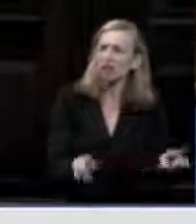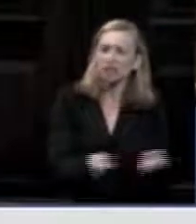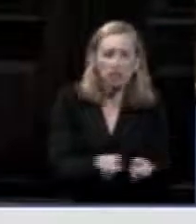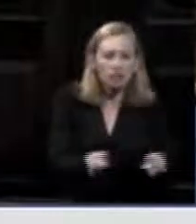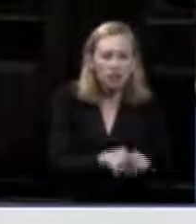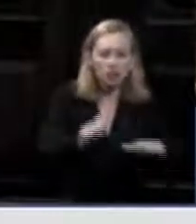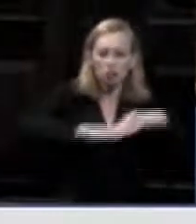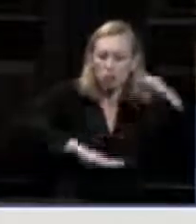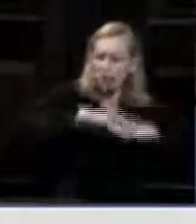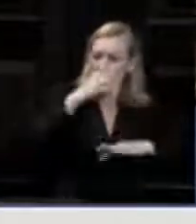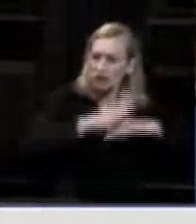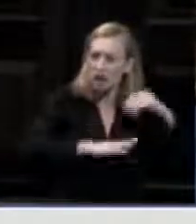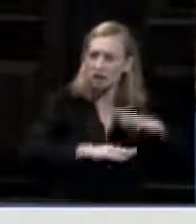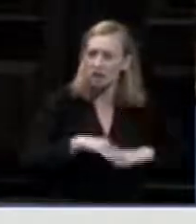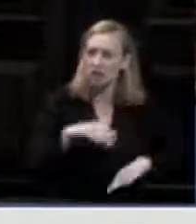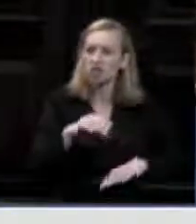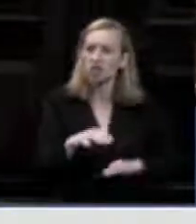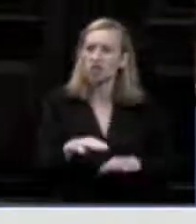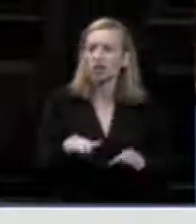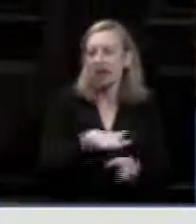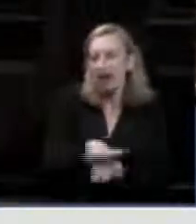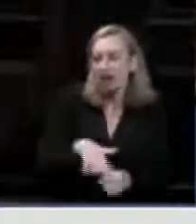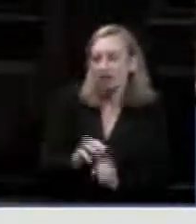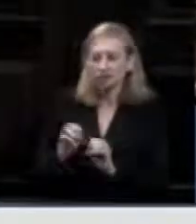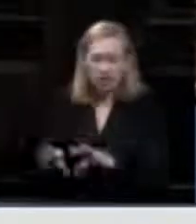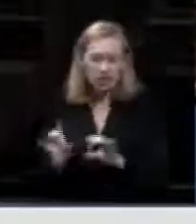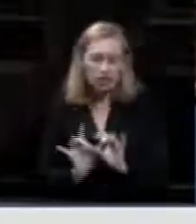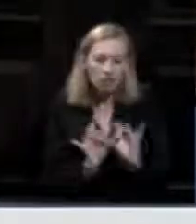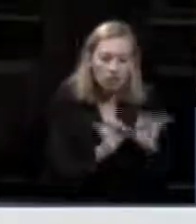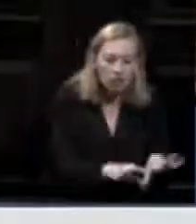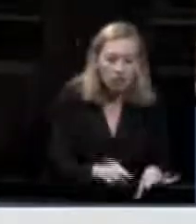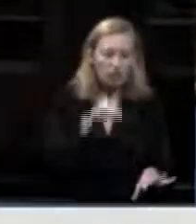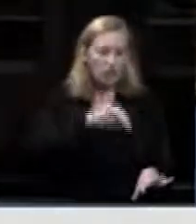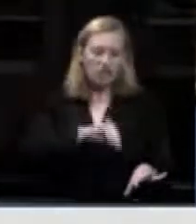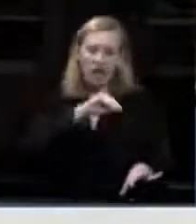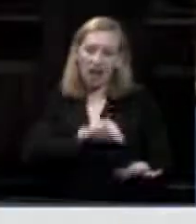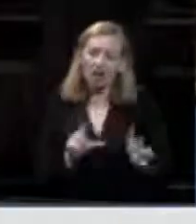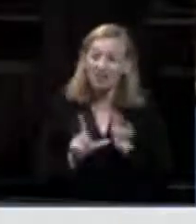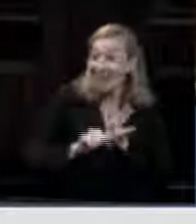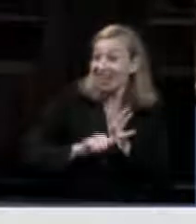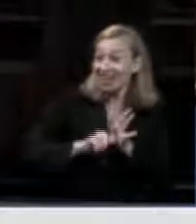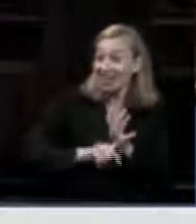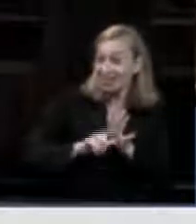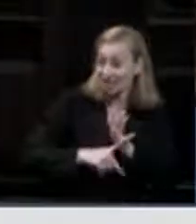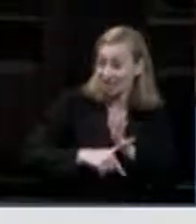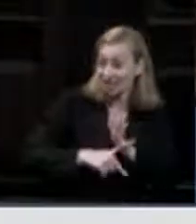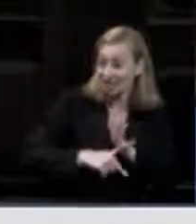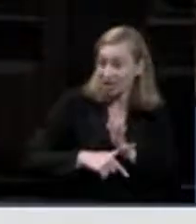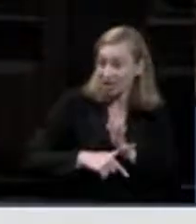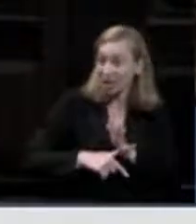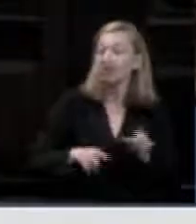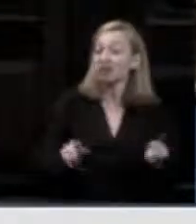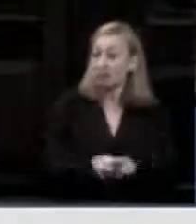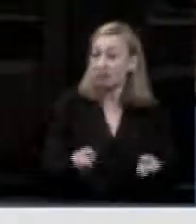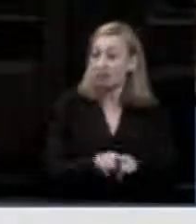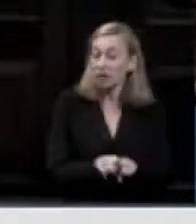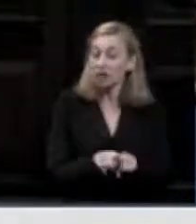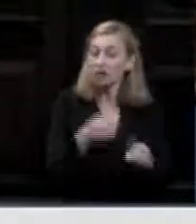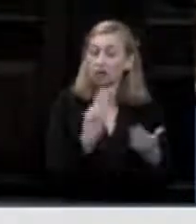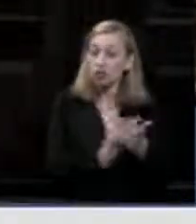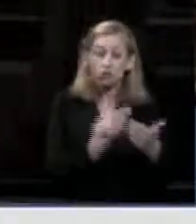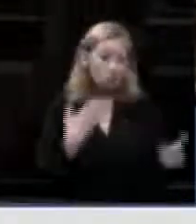educação não possam ter a devida progressão nos seus salários e até mesmo nas suas capacitações, que